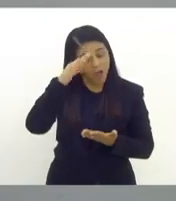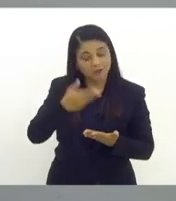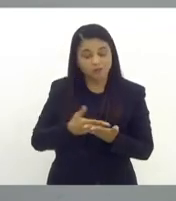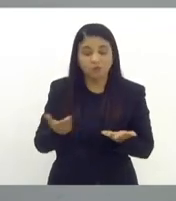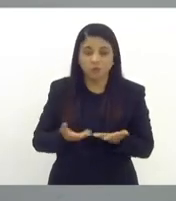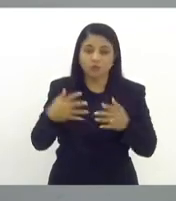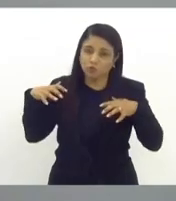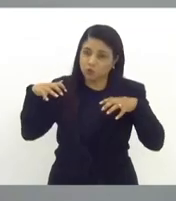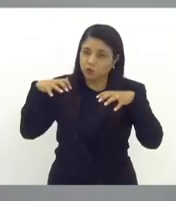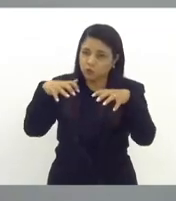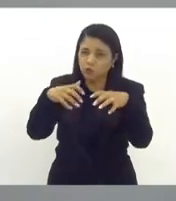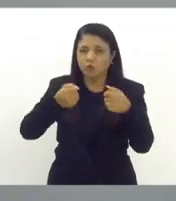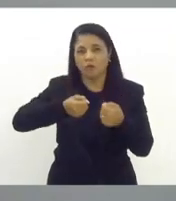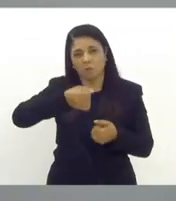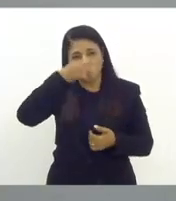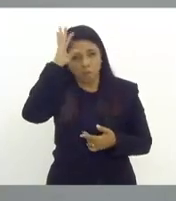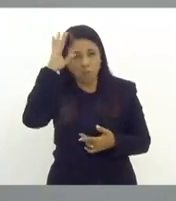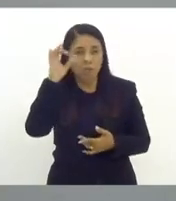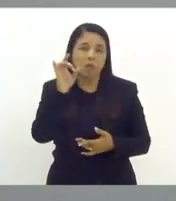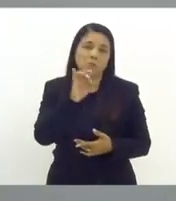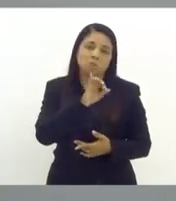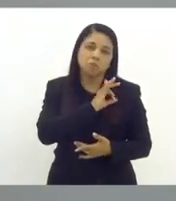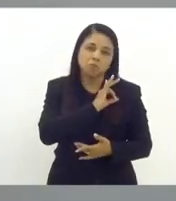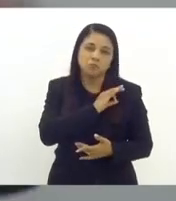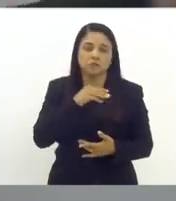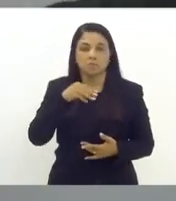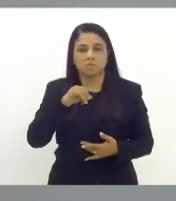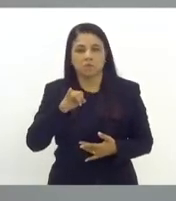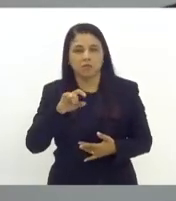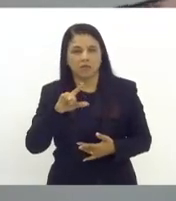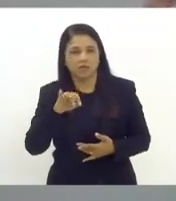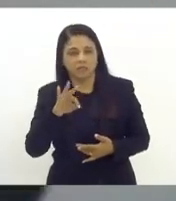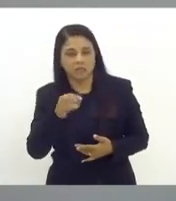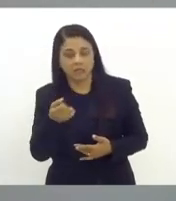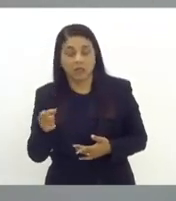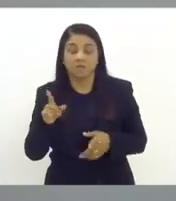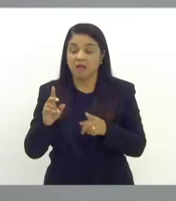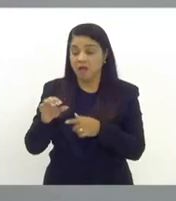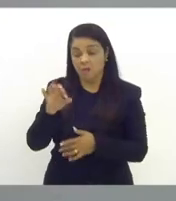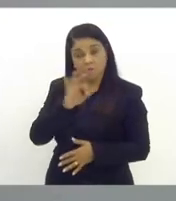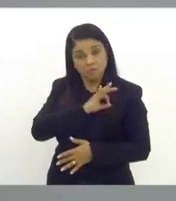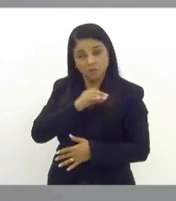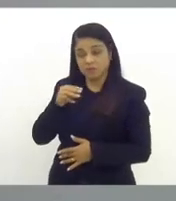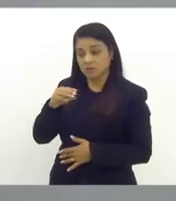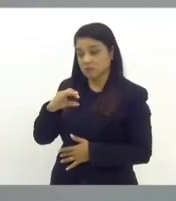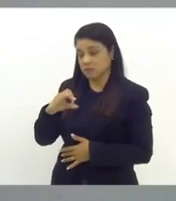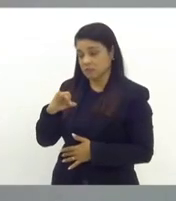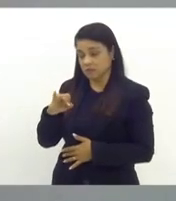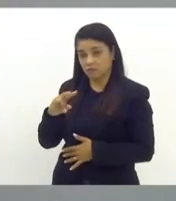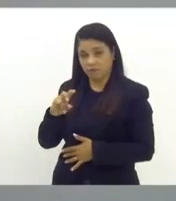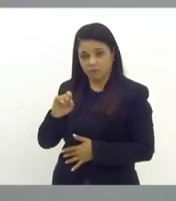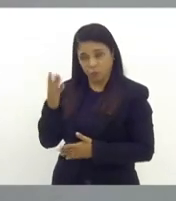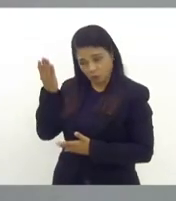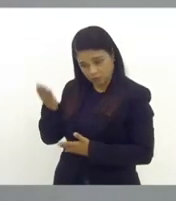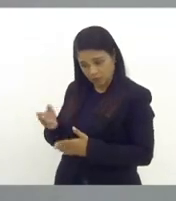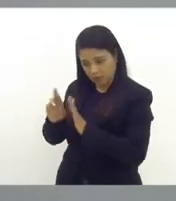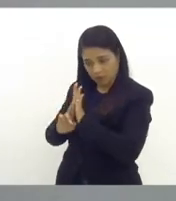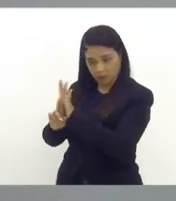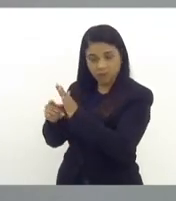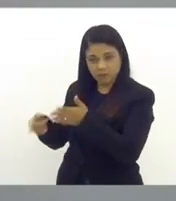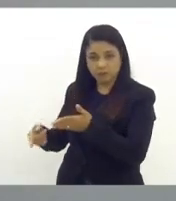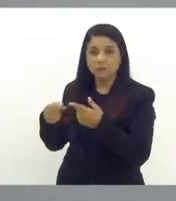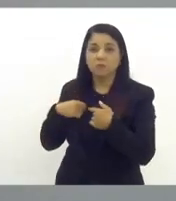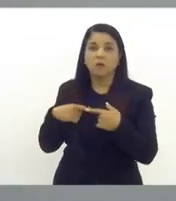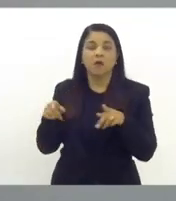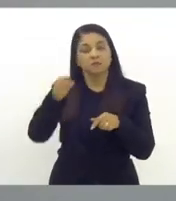os bombeiros a Polícia Militar Polícia Civil tá aqui mas toda uma boa estrutura da prefeitura